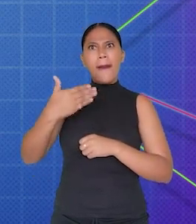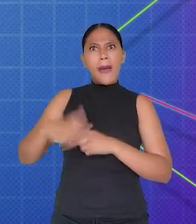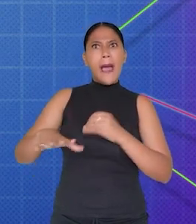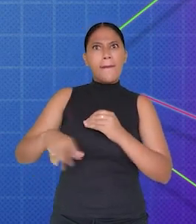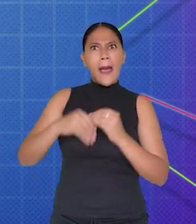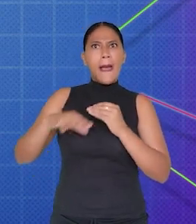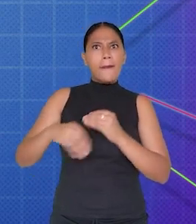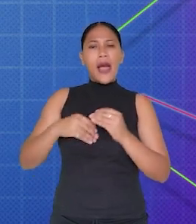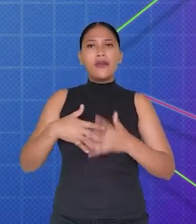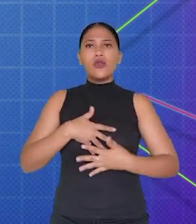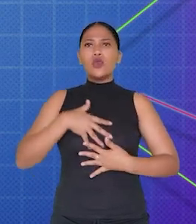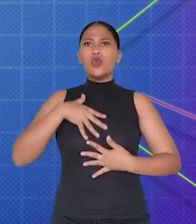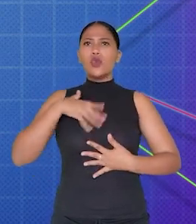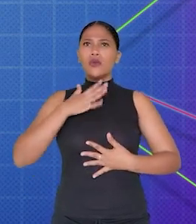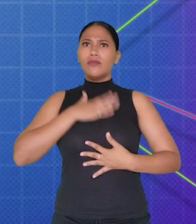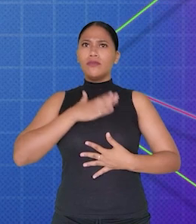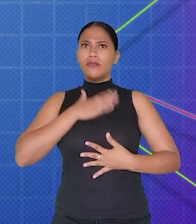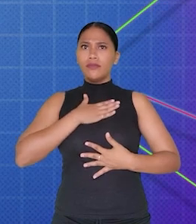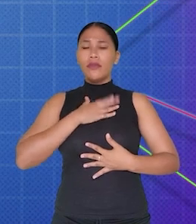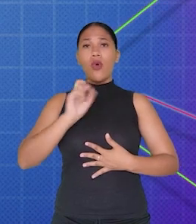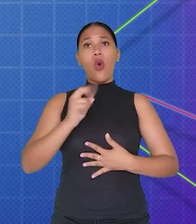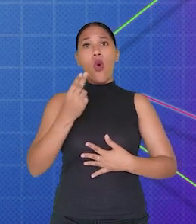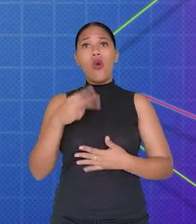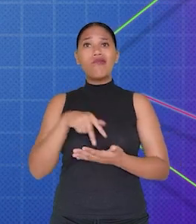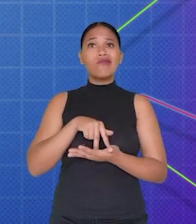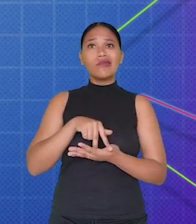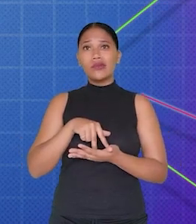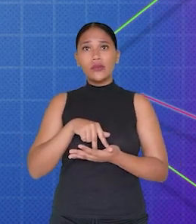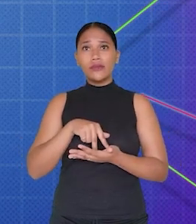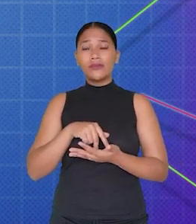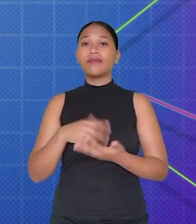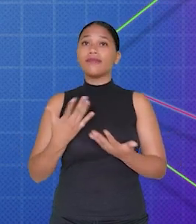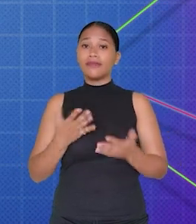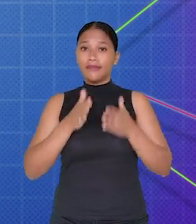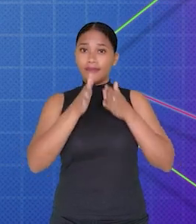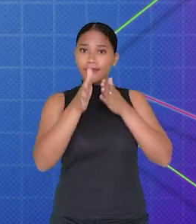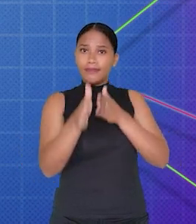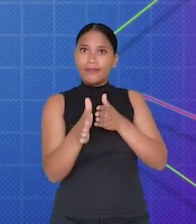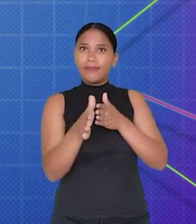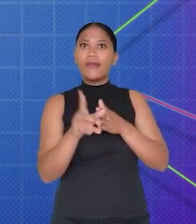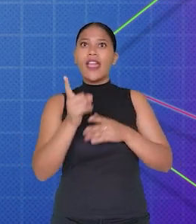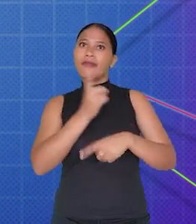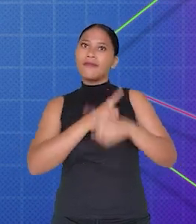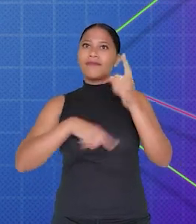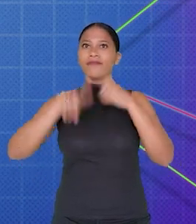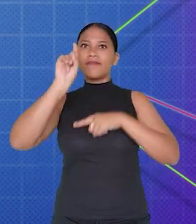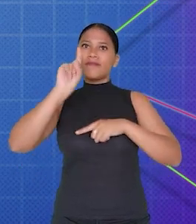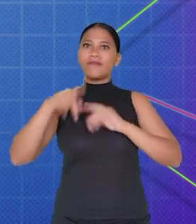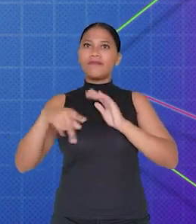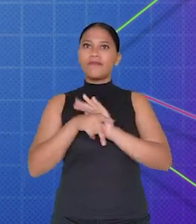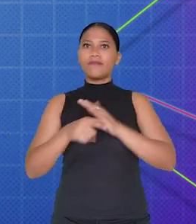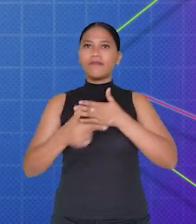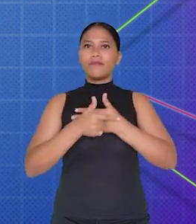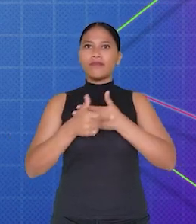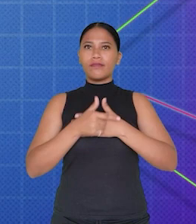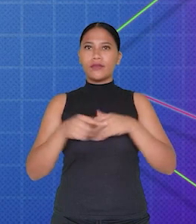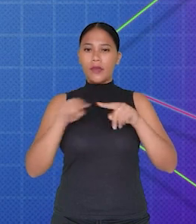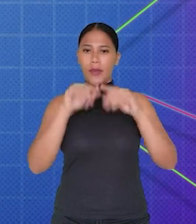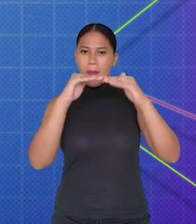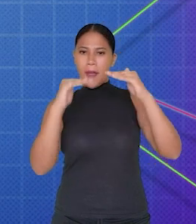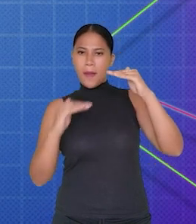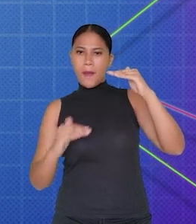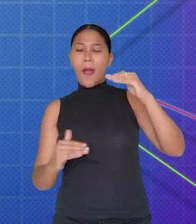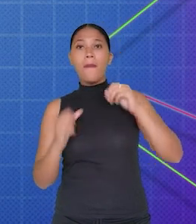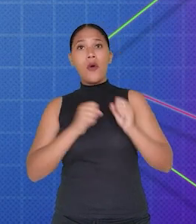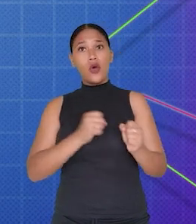poder, geralmente para satisfazer uma ambição ou insegurança. A jornada é centrada na ascensão do personagem na